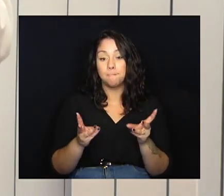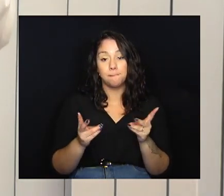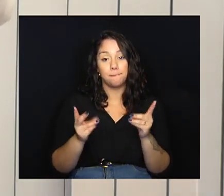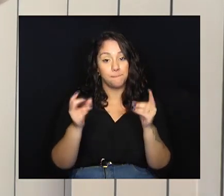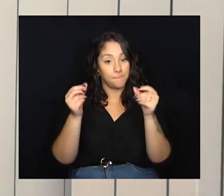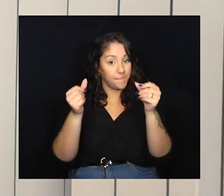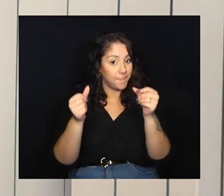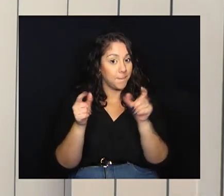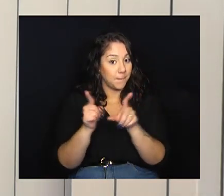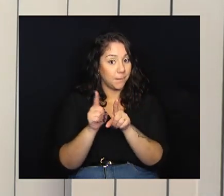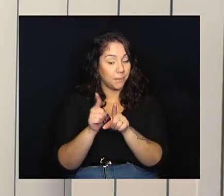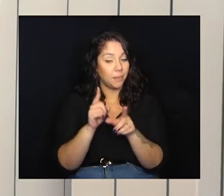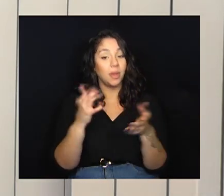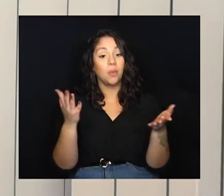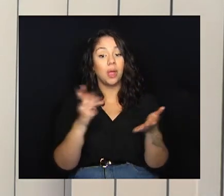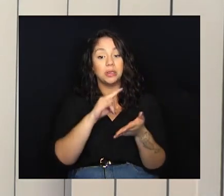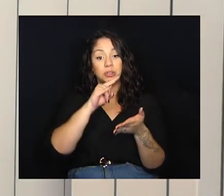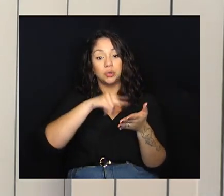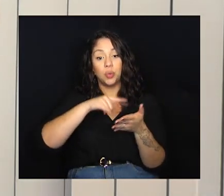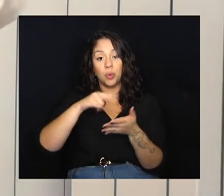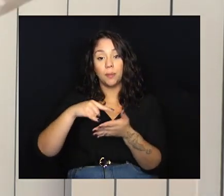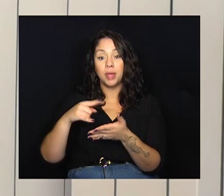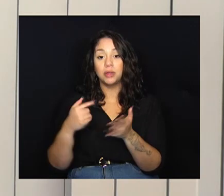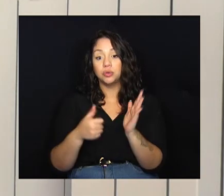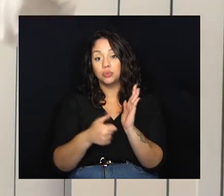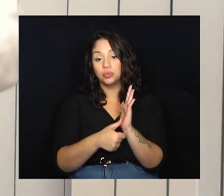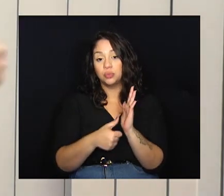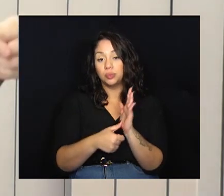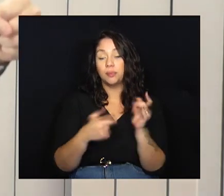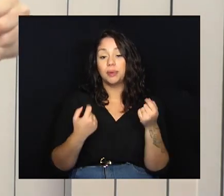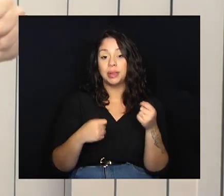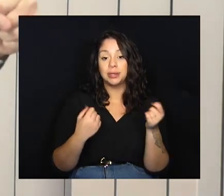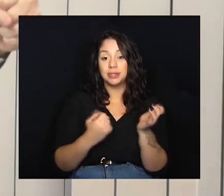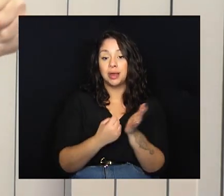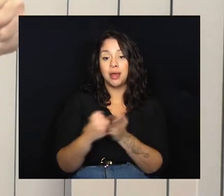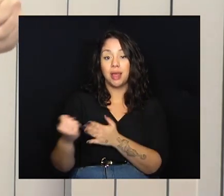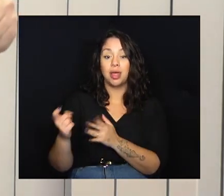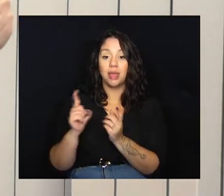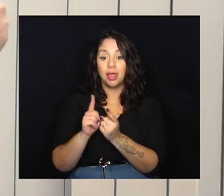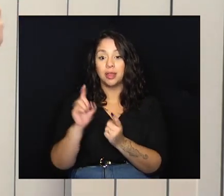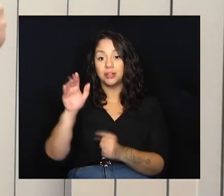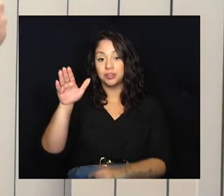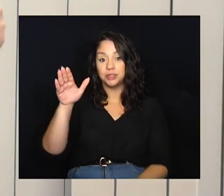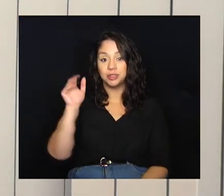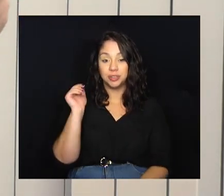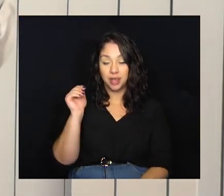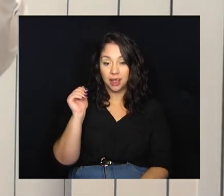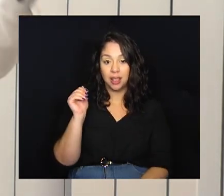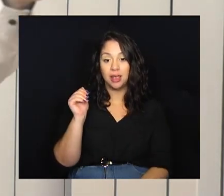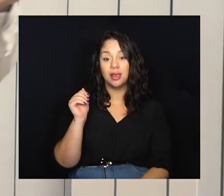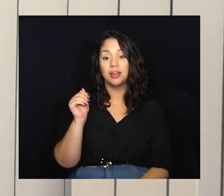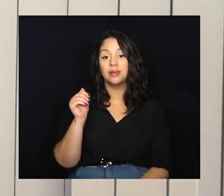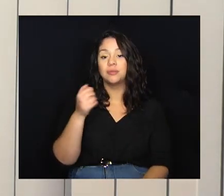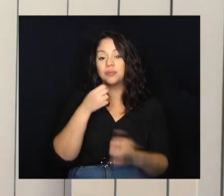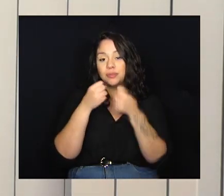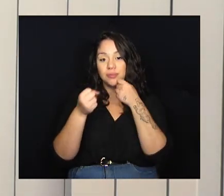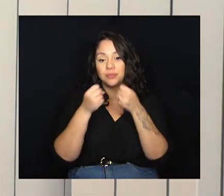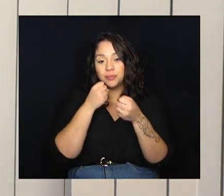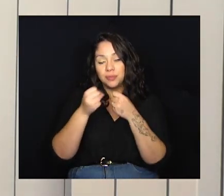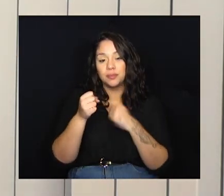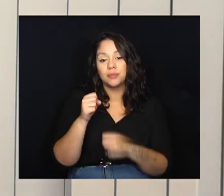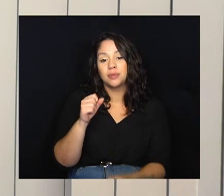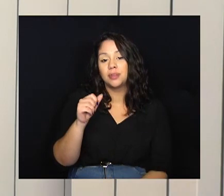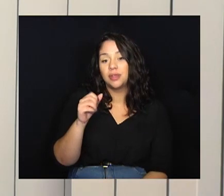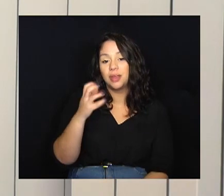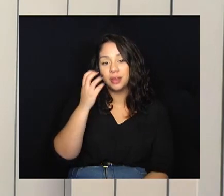aos documentos necessários para este atendimento por isso que eu vou acionar o nosso repórter André que está lá no cepati Campinas